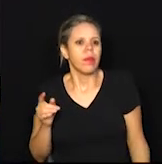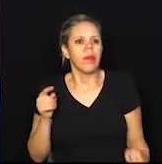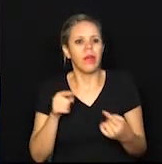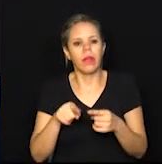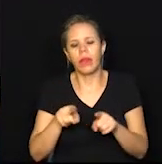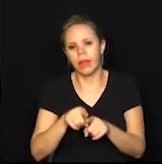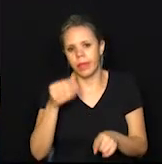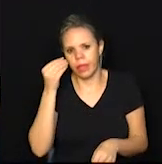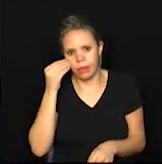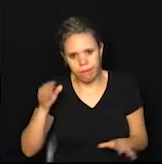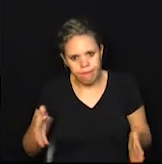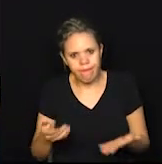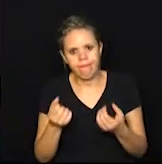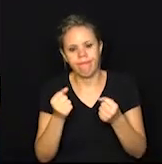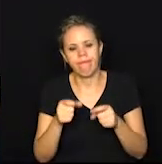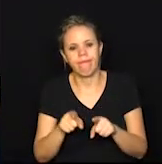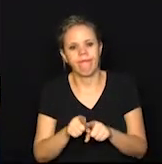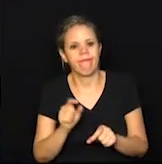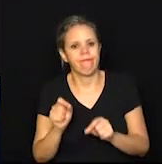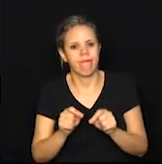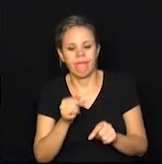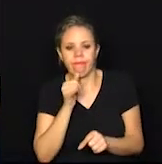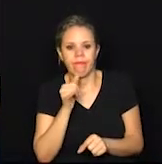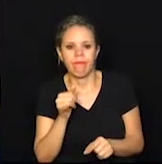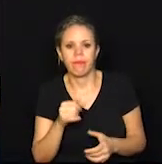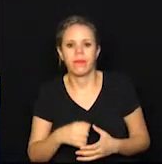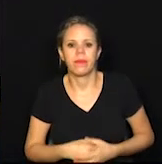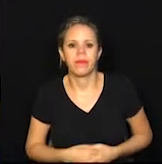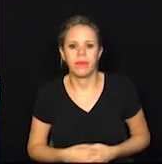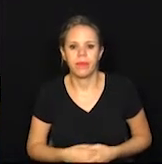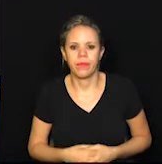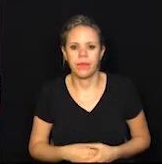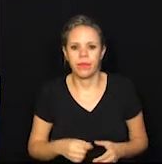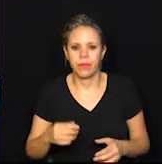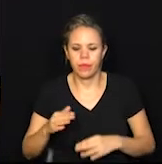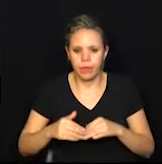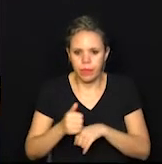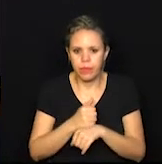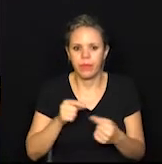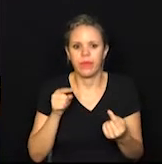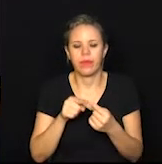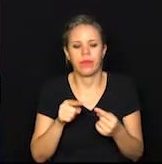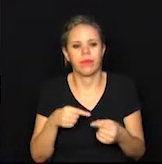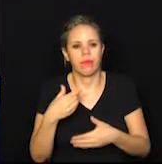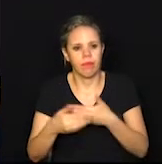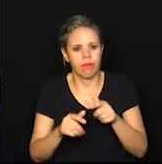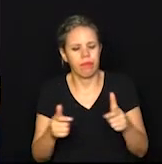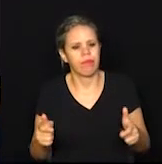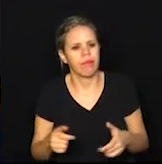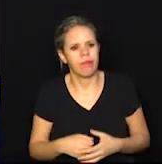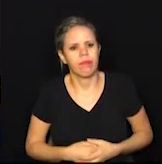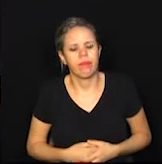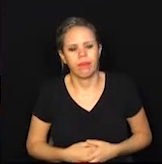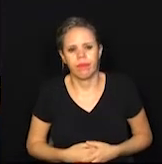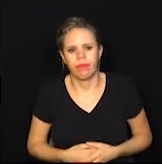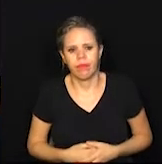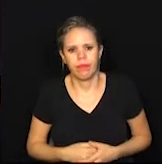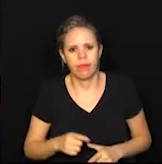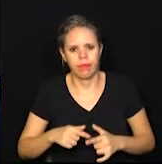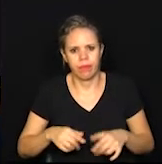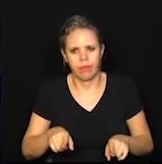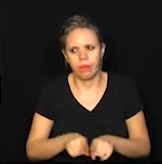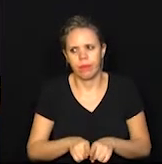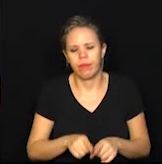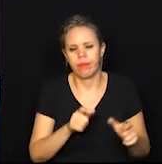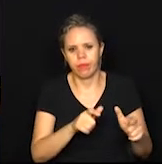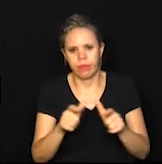tentando potencializar isso daí para que a eficiência nesse sentido seja cada vez maior. Equipar os